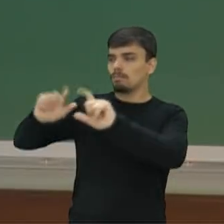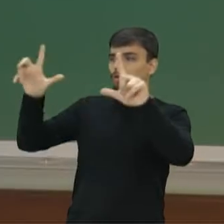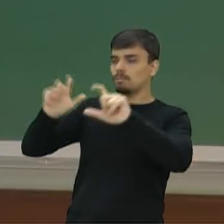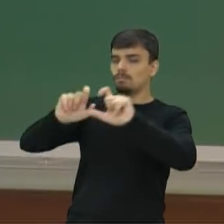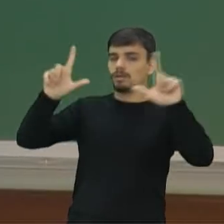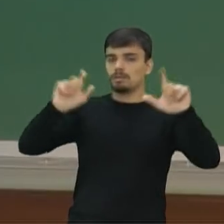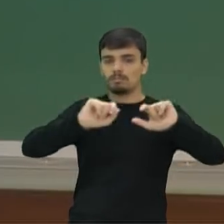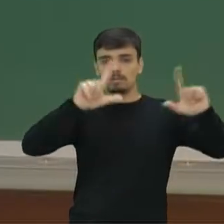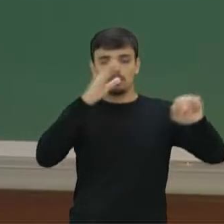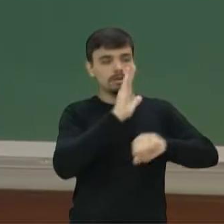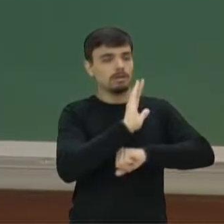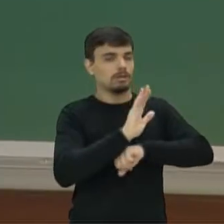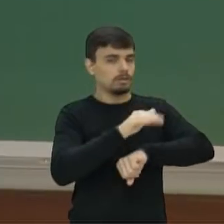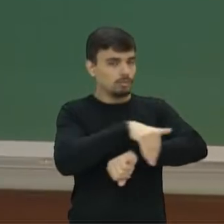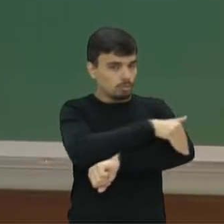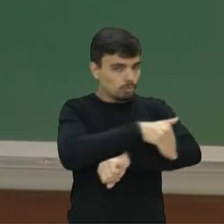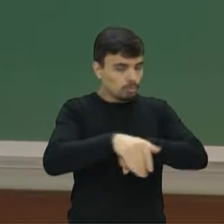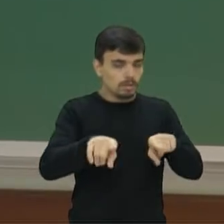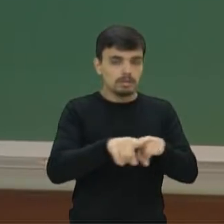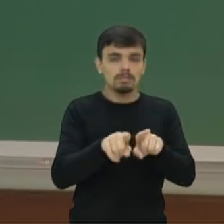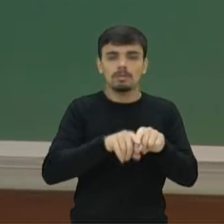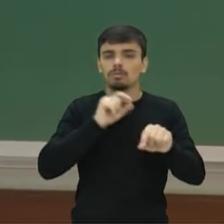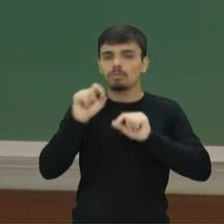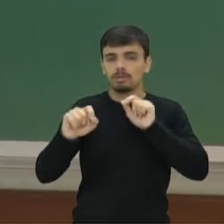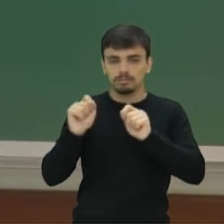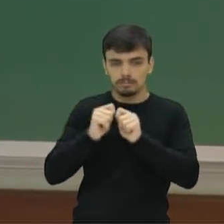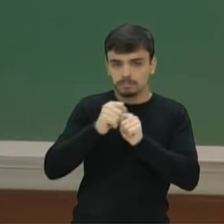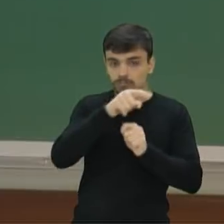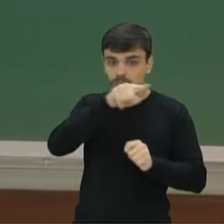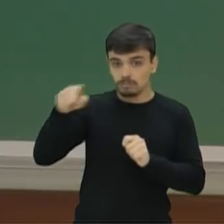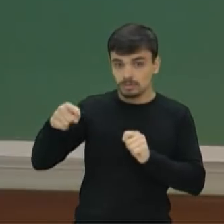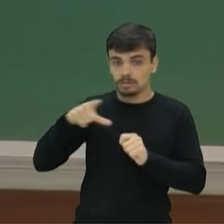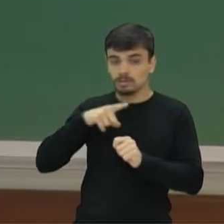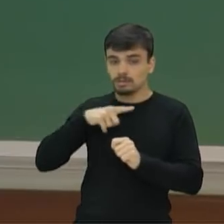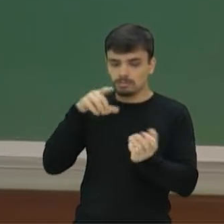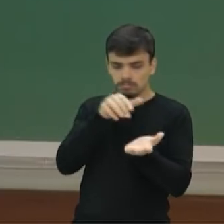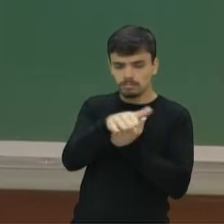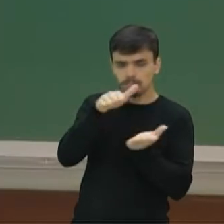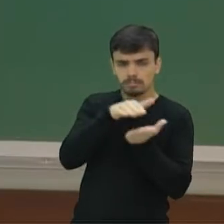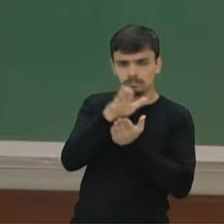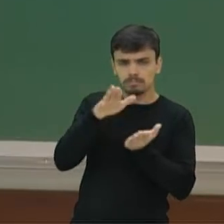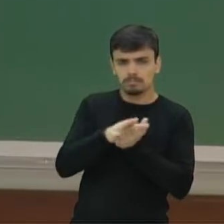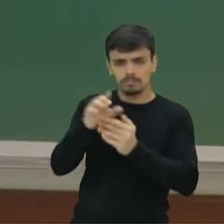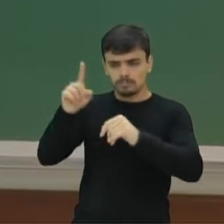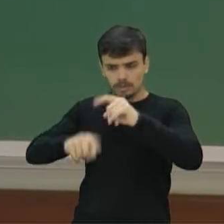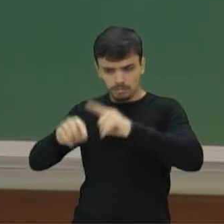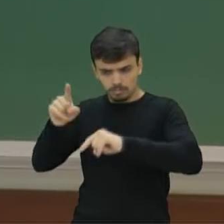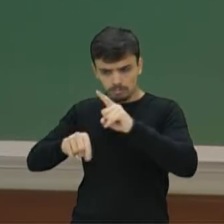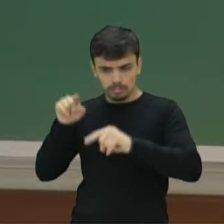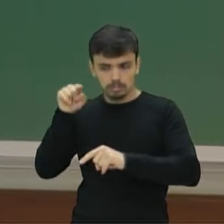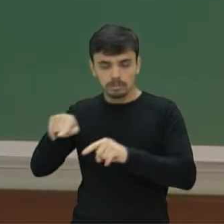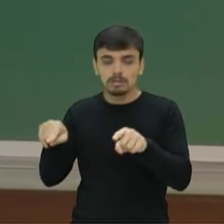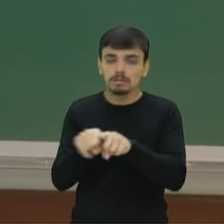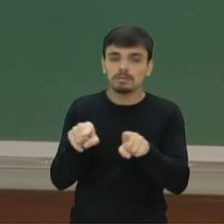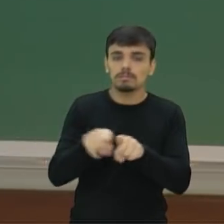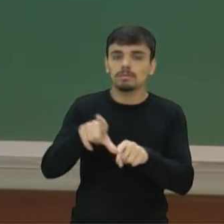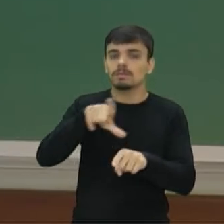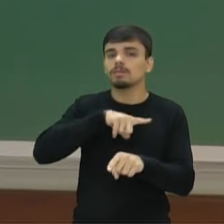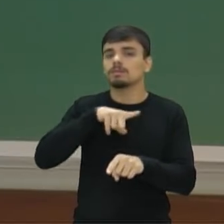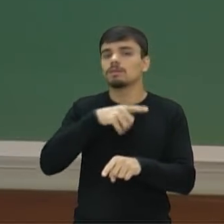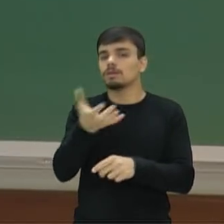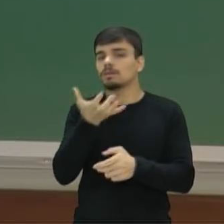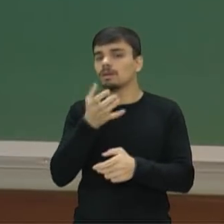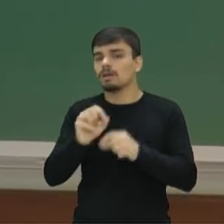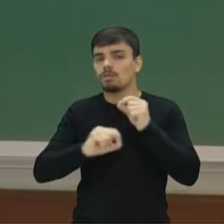outdoors, várias placas publicitárias que fazem com que você venha a consumir determinado produto, com que você queira